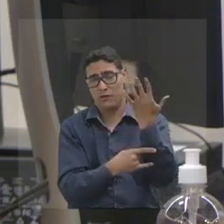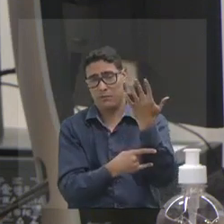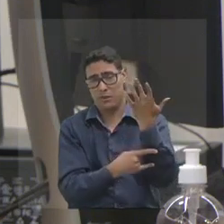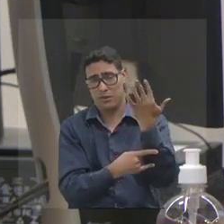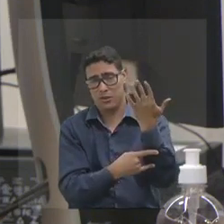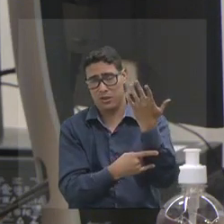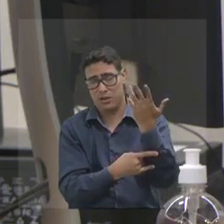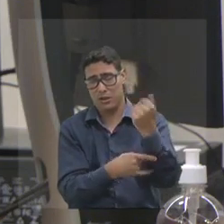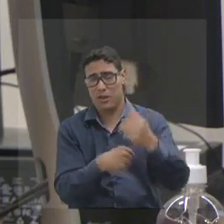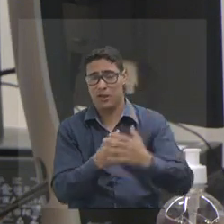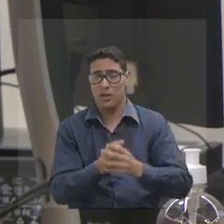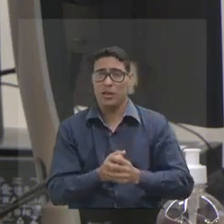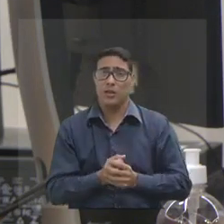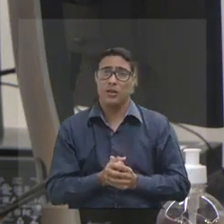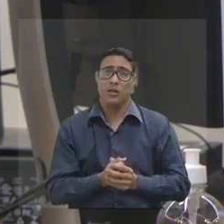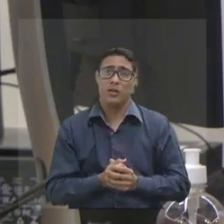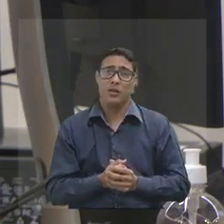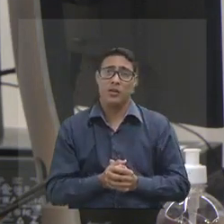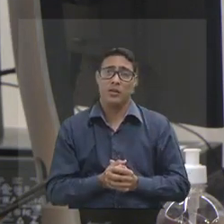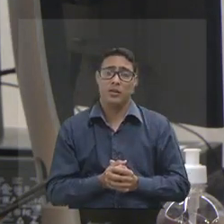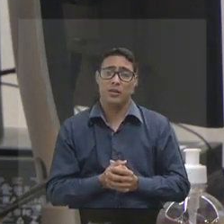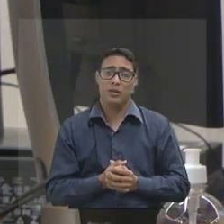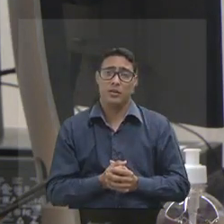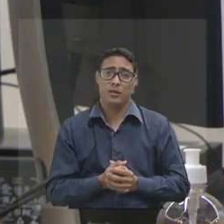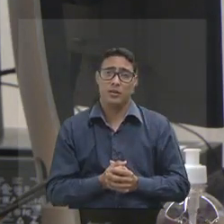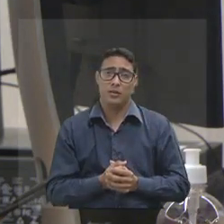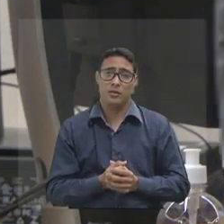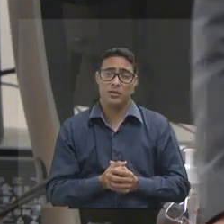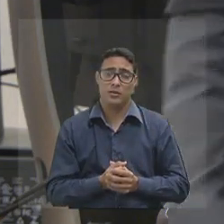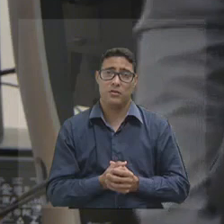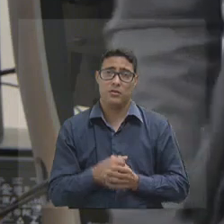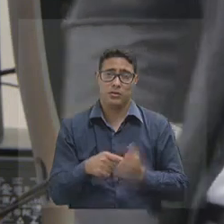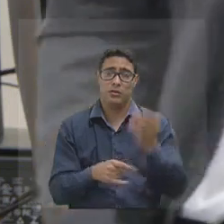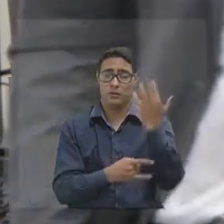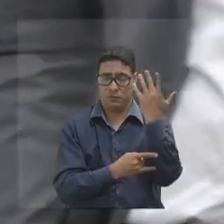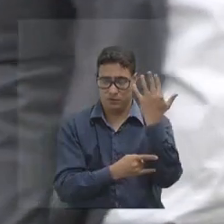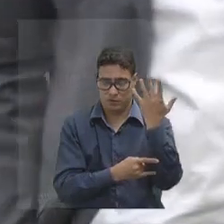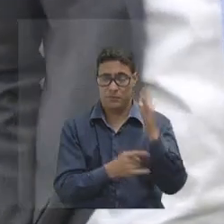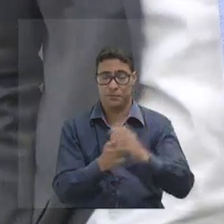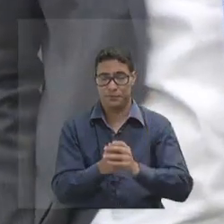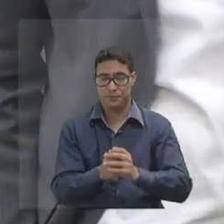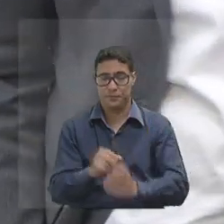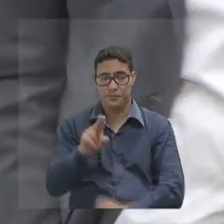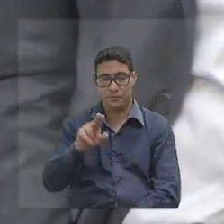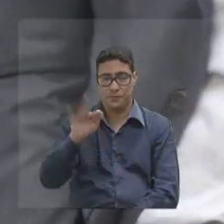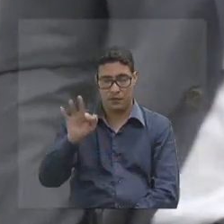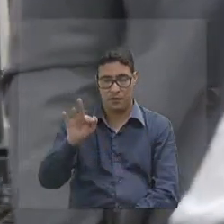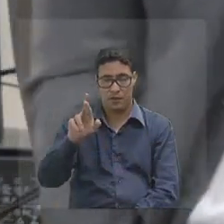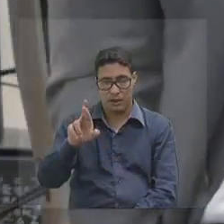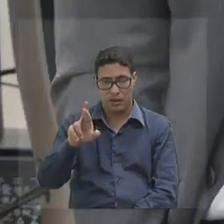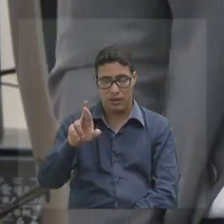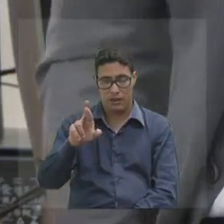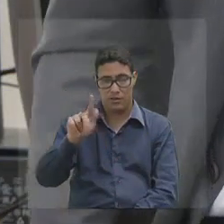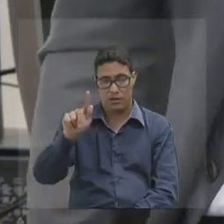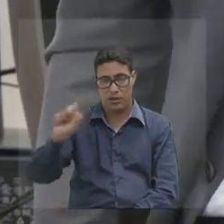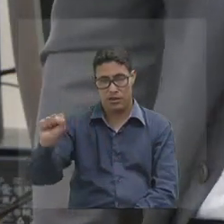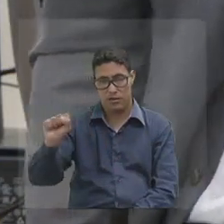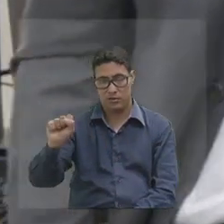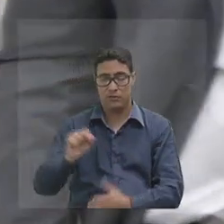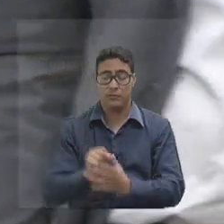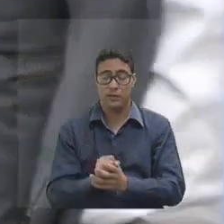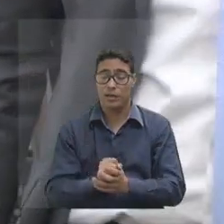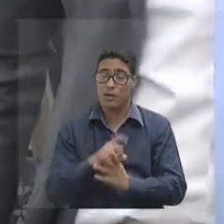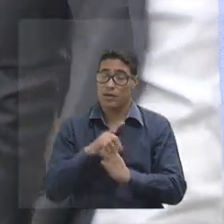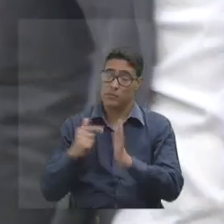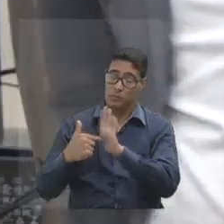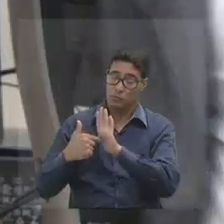Universidade Federal do Instituto Federal de Minas Gerais e da UFRGS tem demonstrado